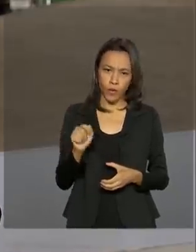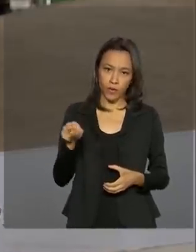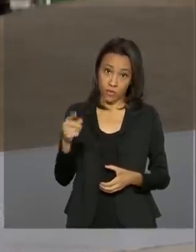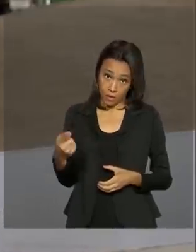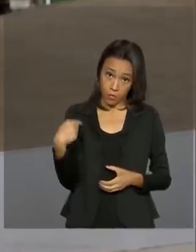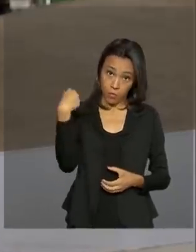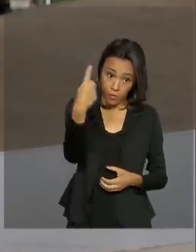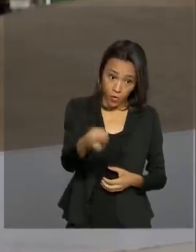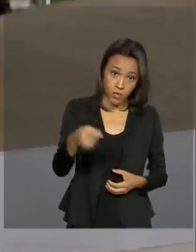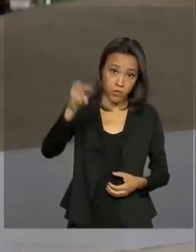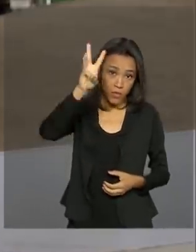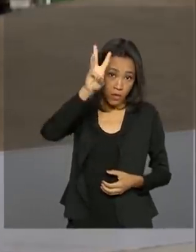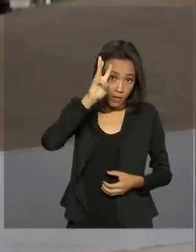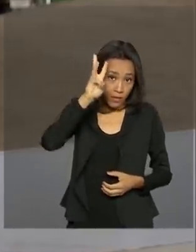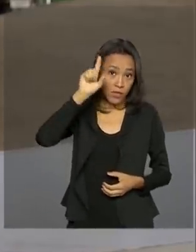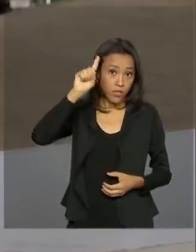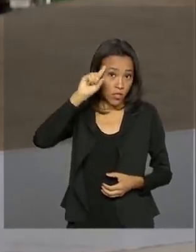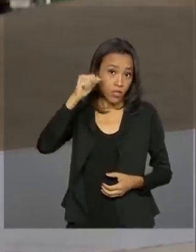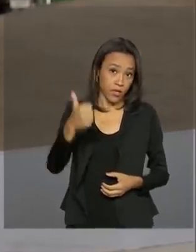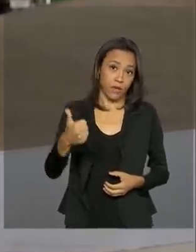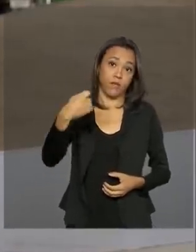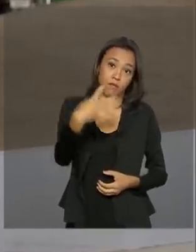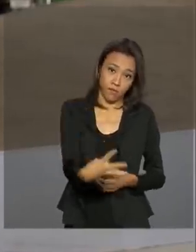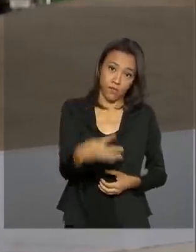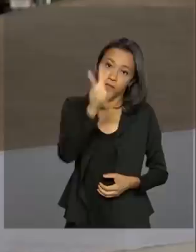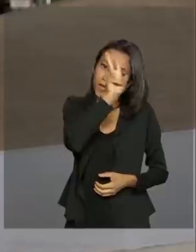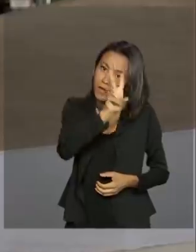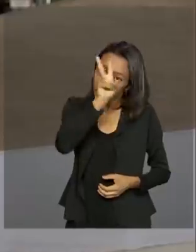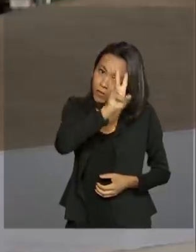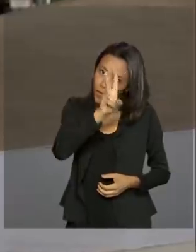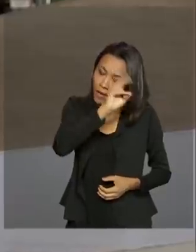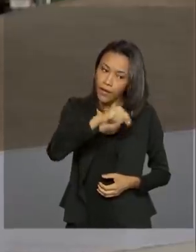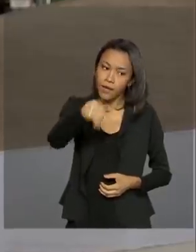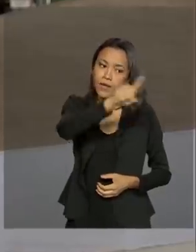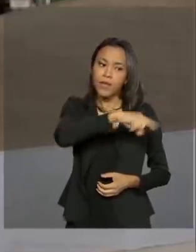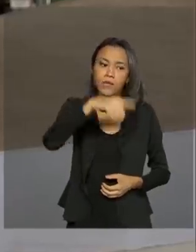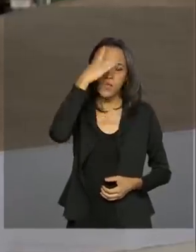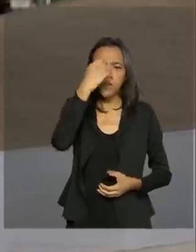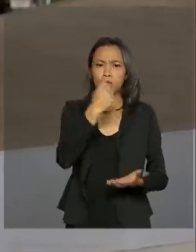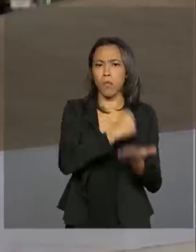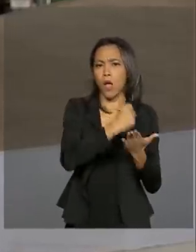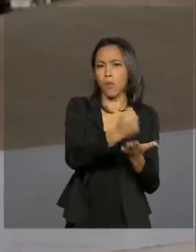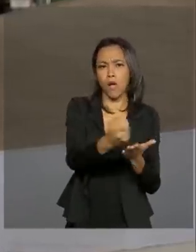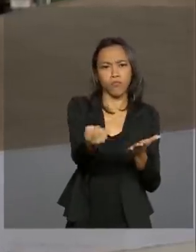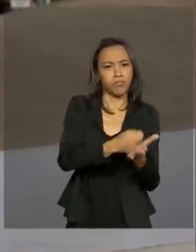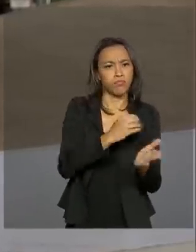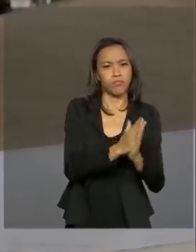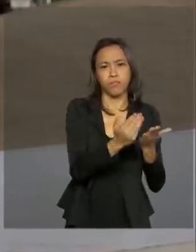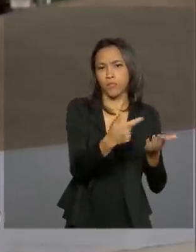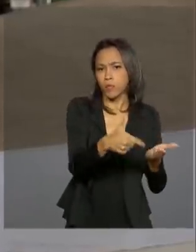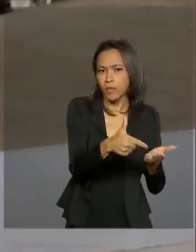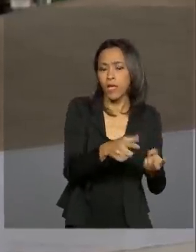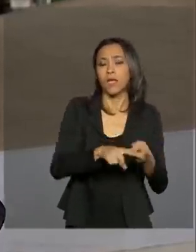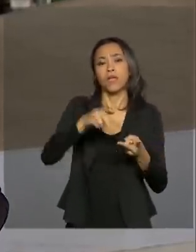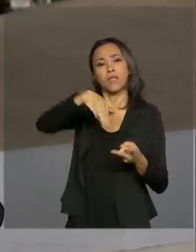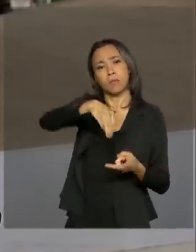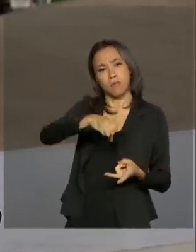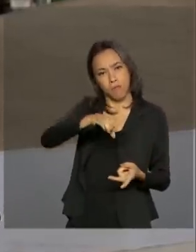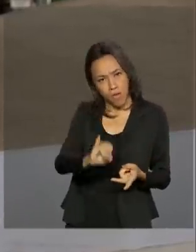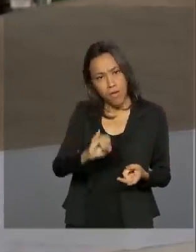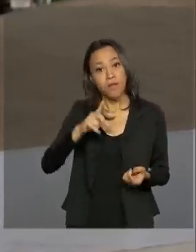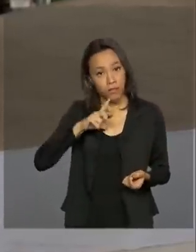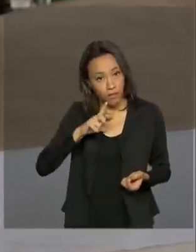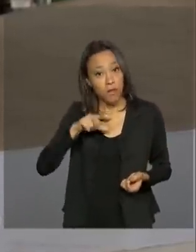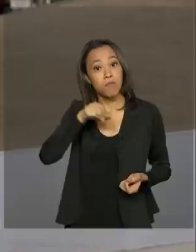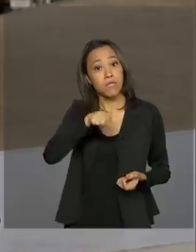próxima terça-feira, dia 14. E vale lembrar que os trabalhadores informais, desempregados e microempreendedores individuais, eles têm